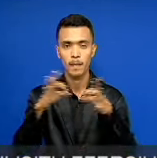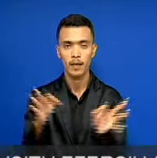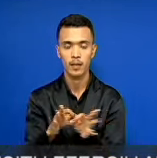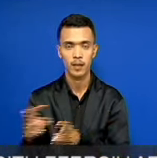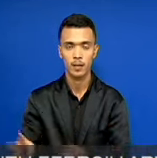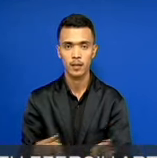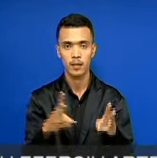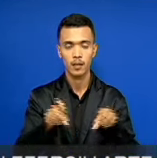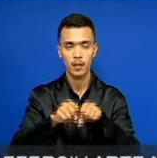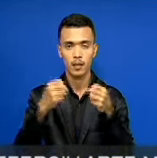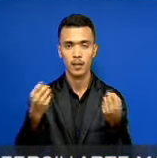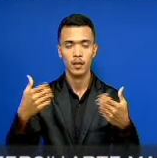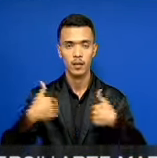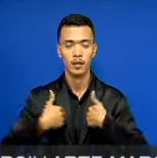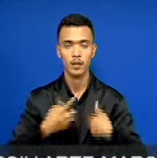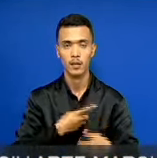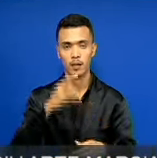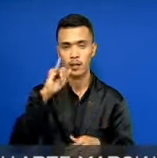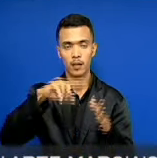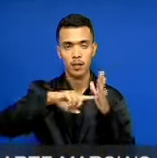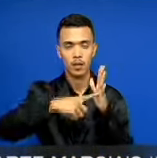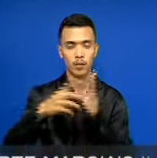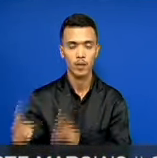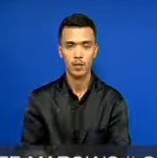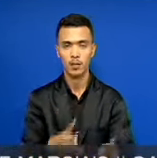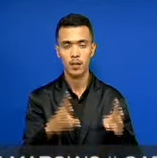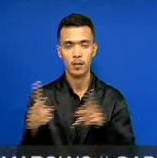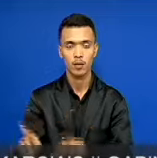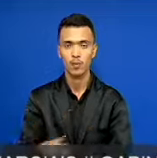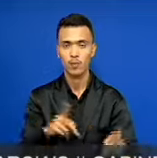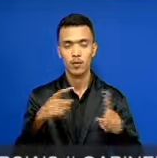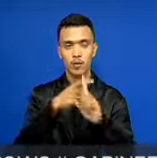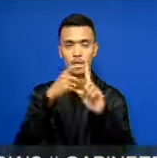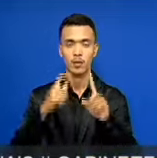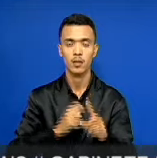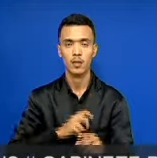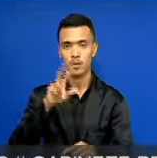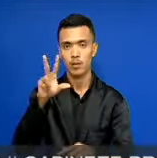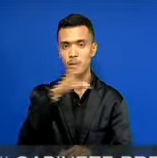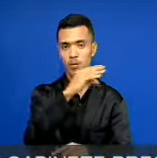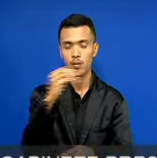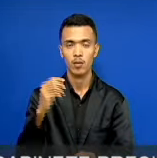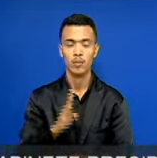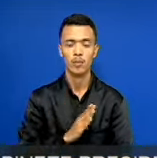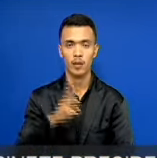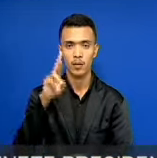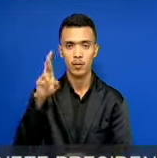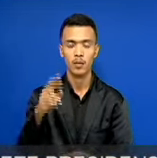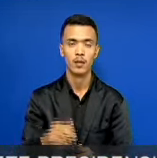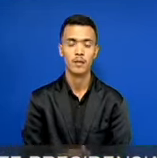Cuac e Adili Larang, Hahuhusi dalam protocolo Tassitolo to obekora dele. Lá ia nia tonelada ni ia